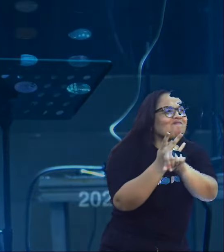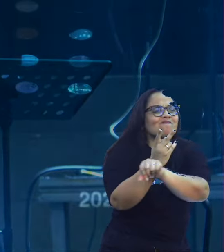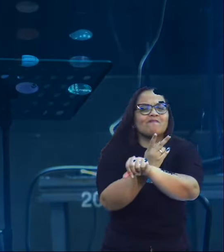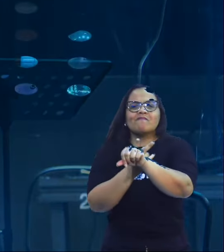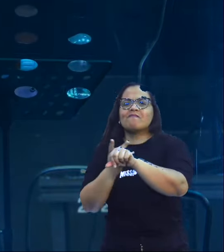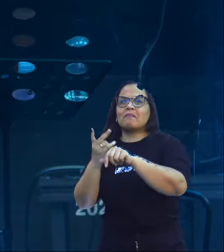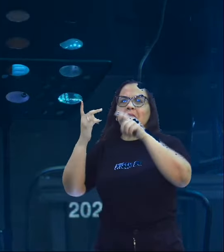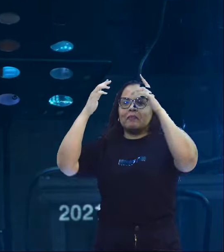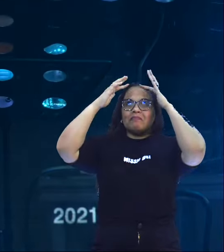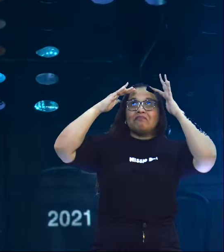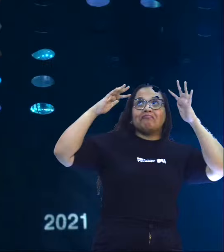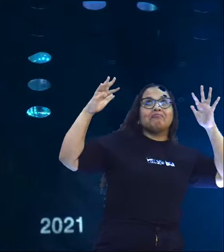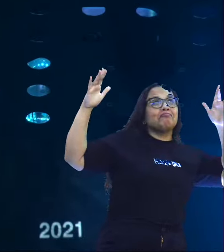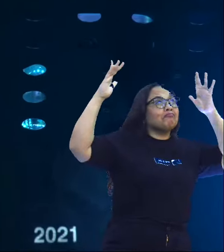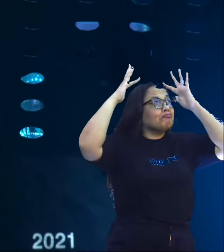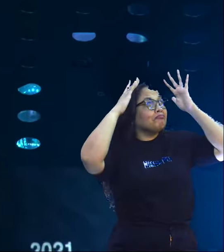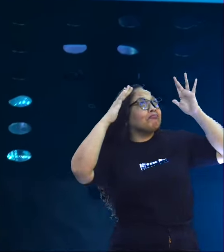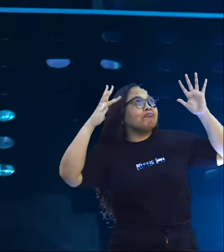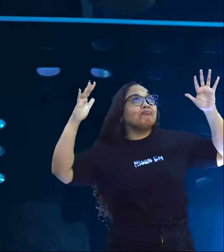tanto sonhei,